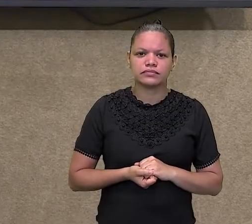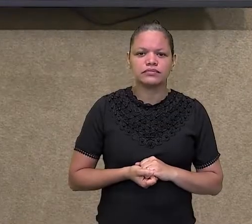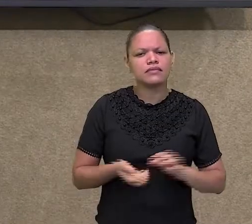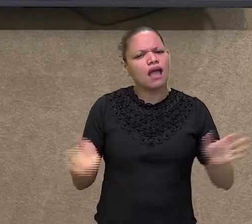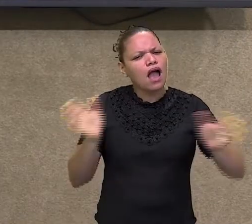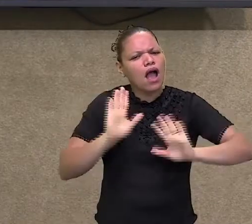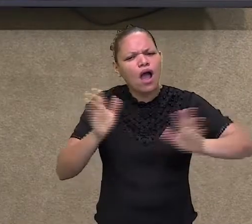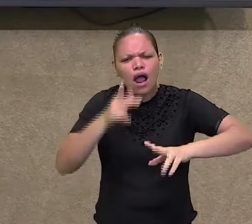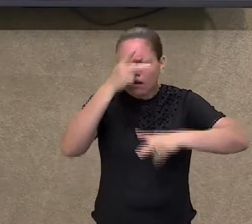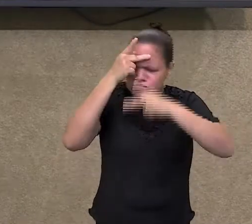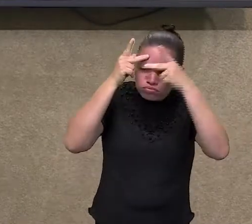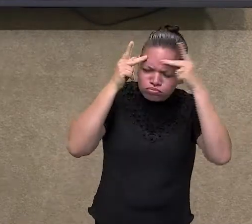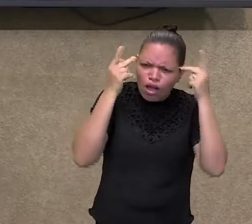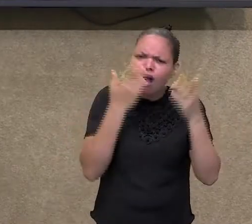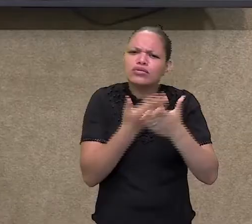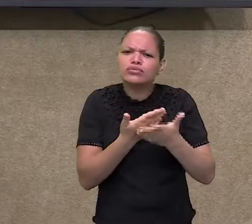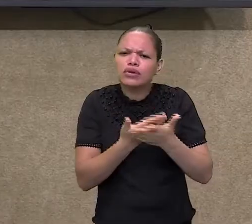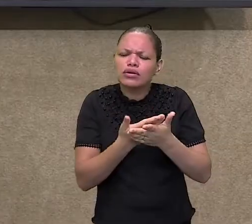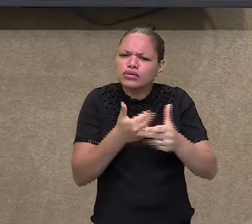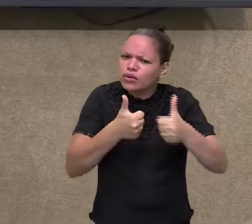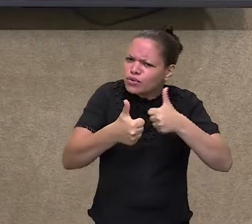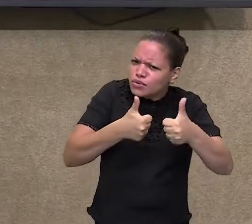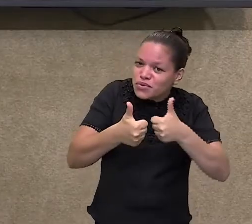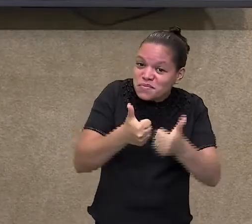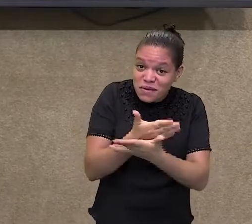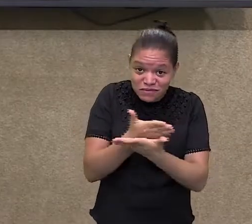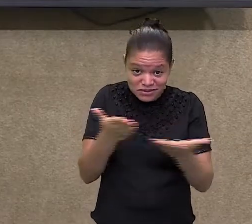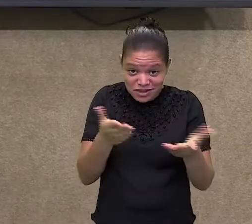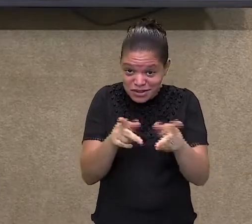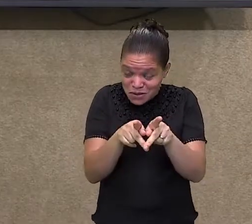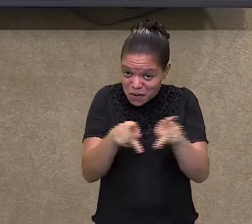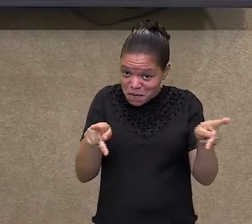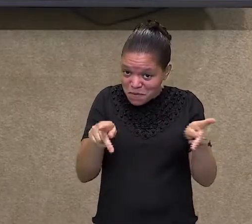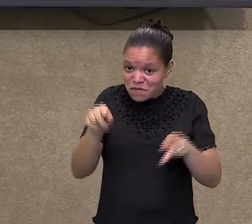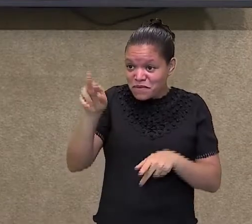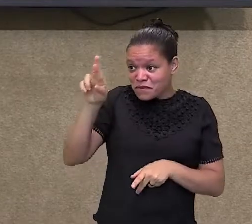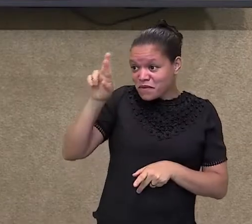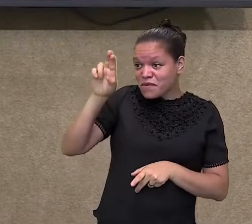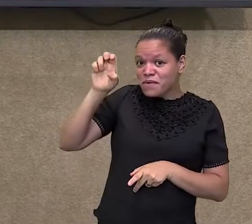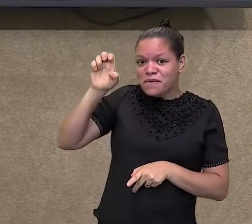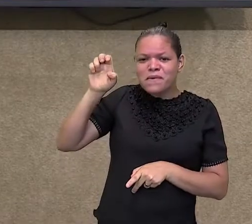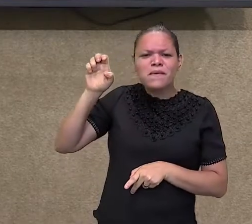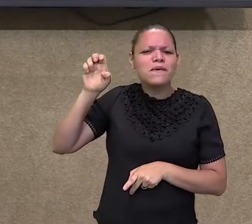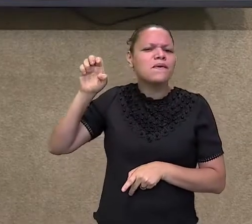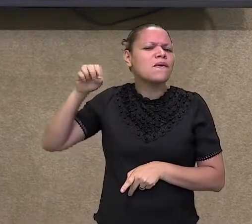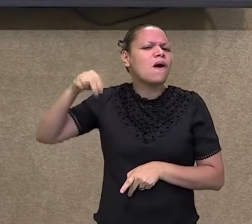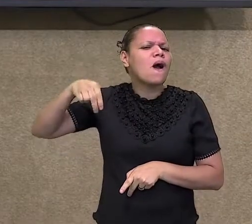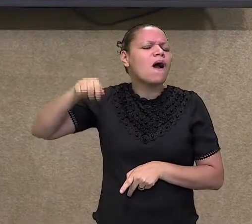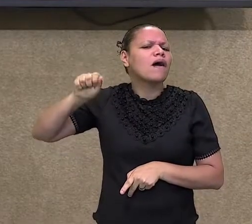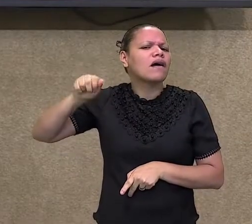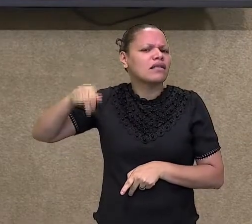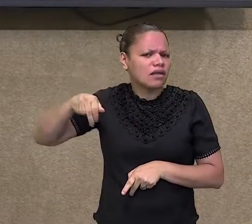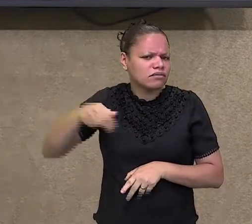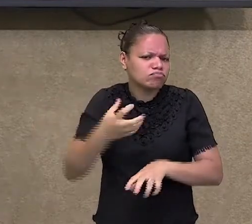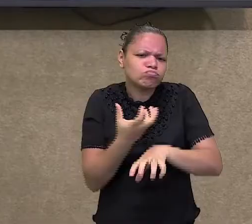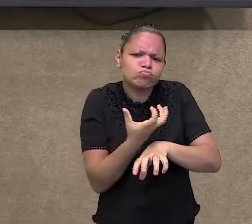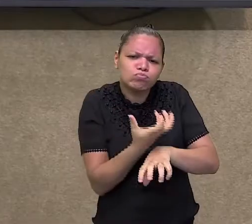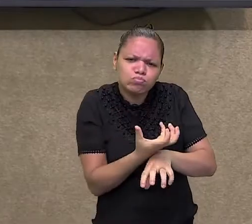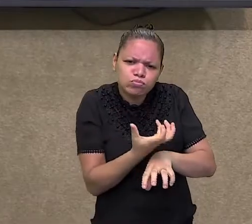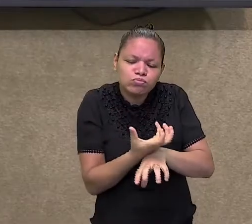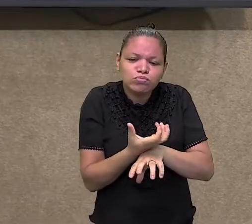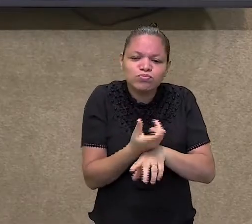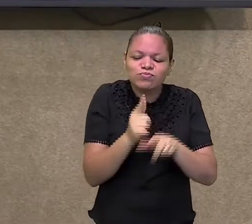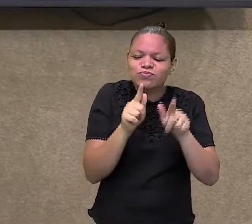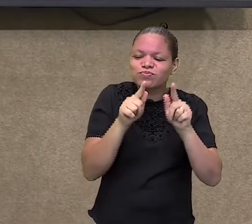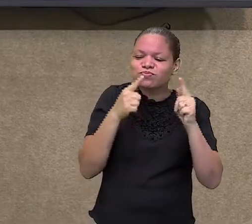Olá, estudantes! Tudo bem com vocês? Eu sou o professor Renan e na aula de hoje do componente curricular de Geografia, iremos